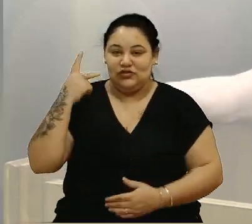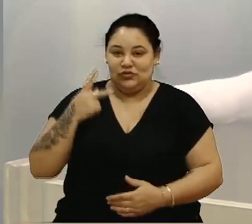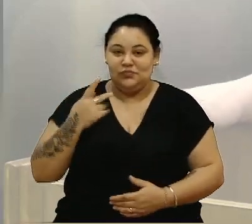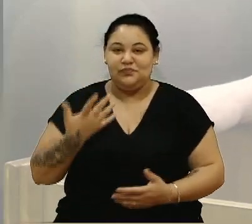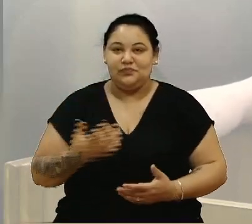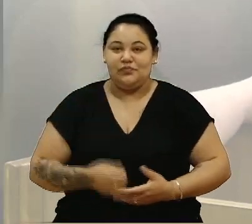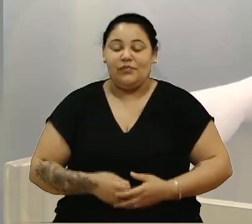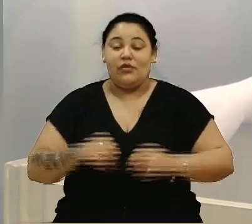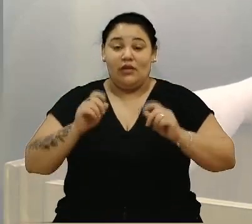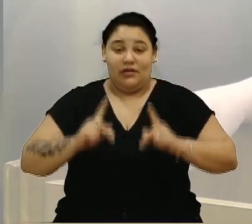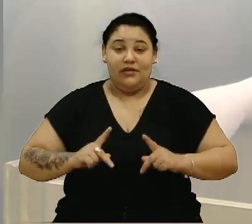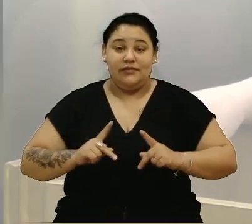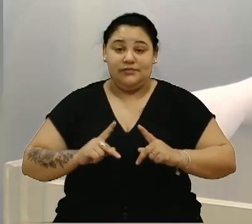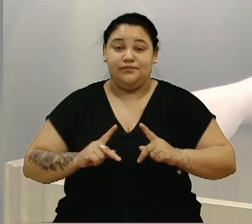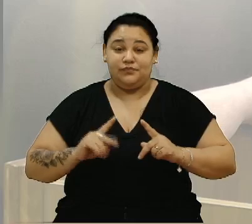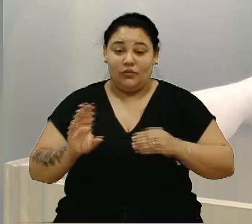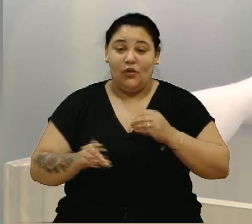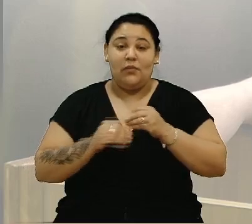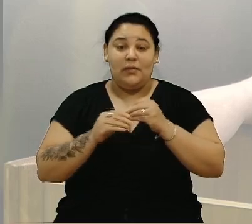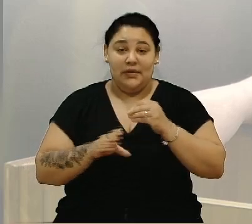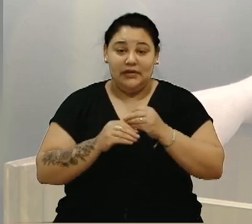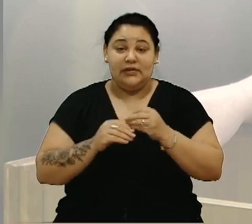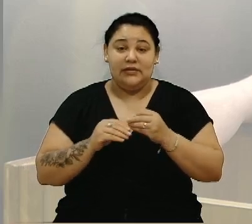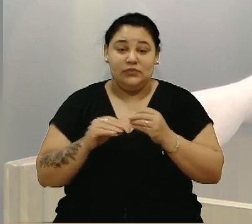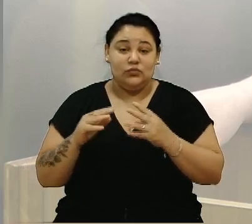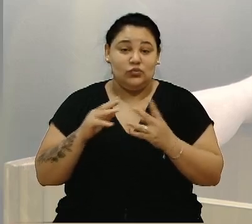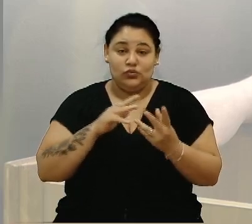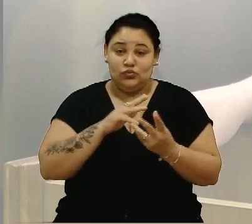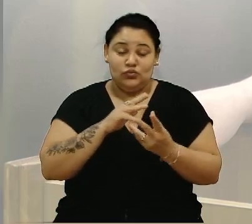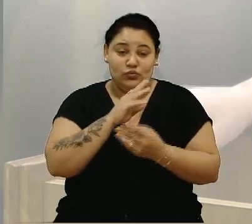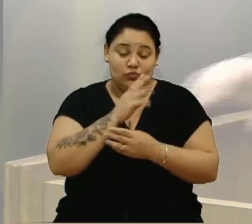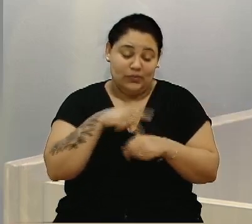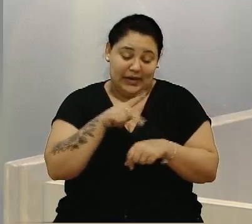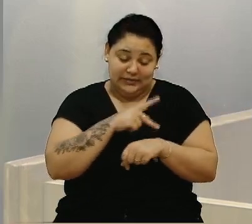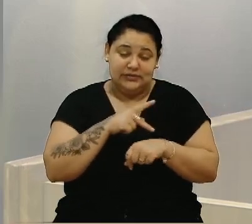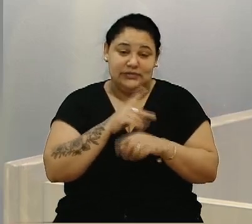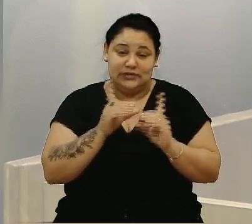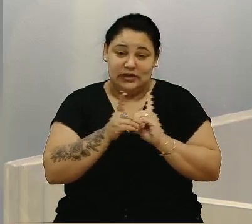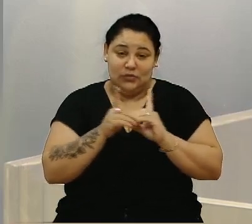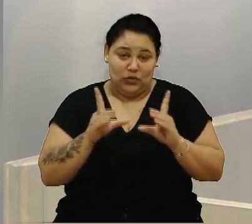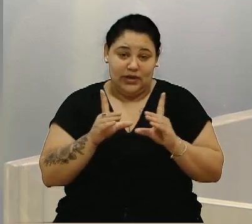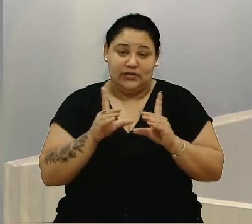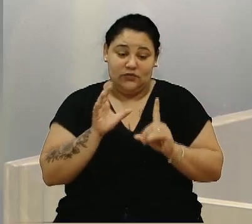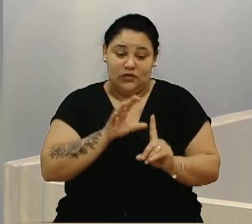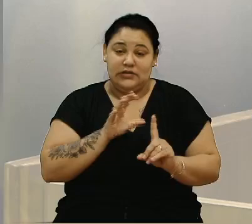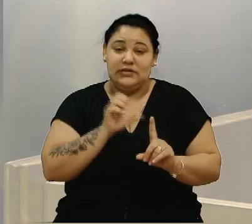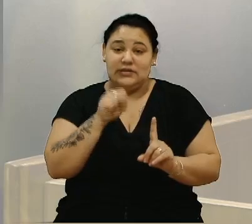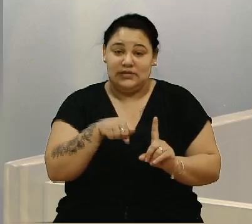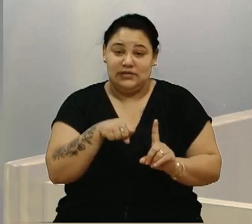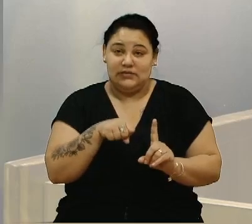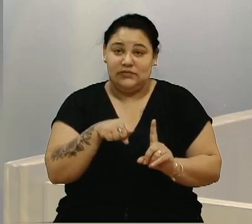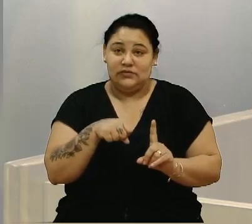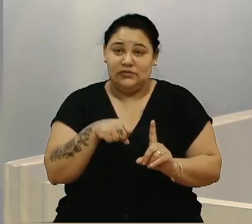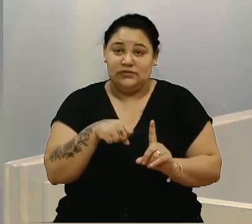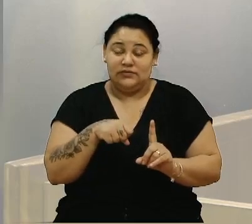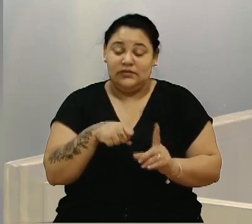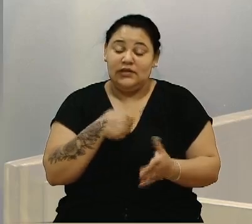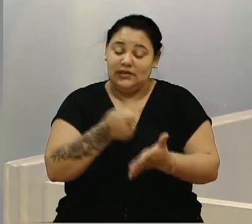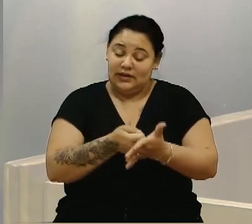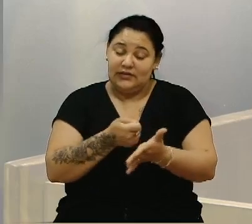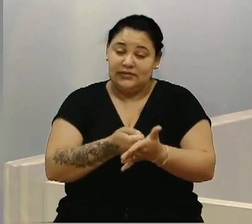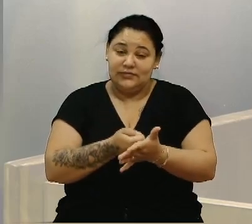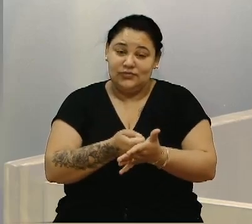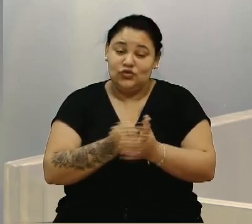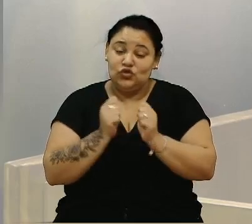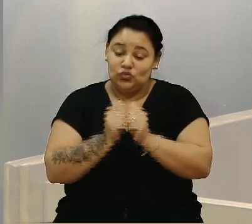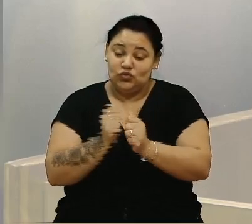um país democrático em evidência. Não negamos a política, tentamos, através